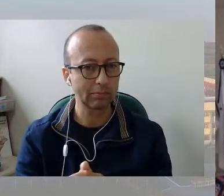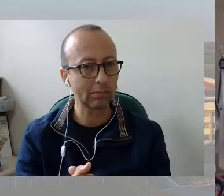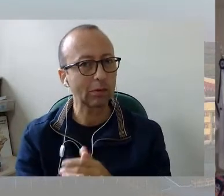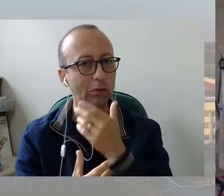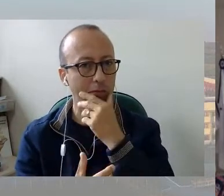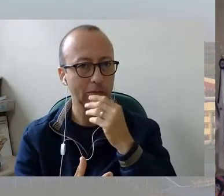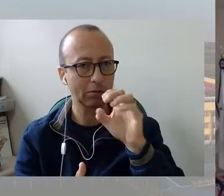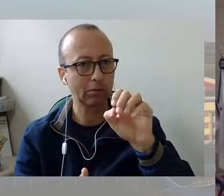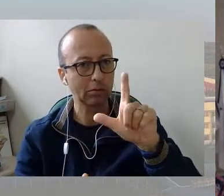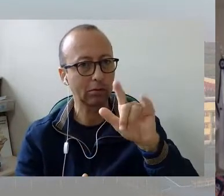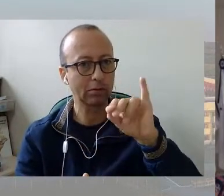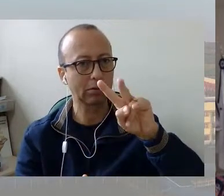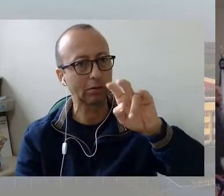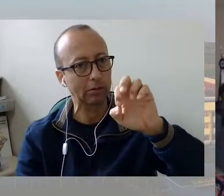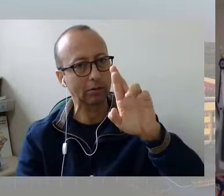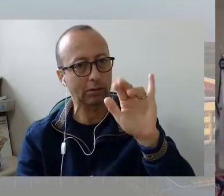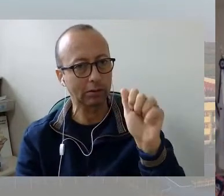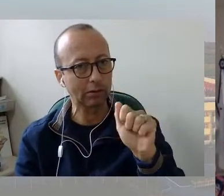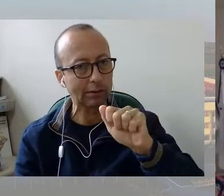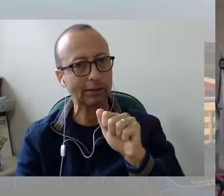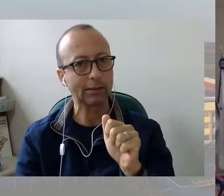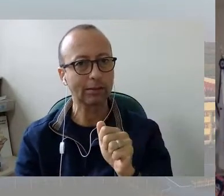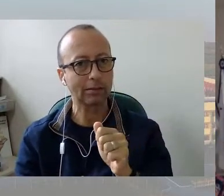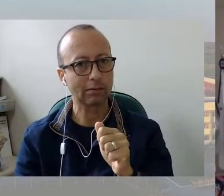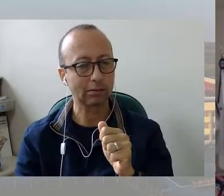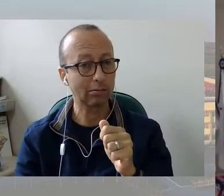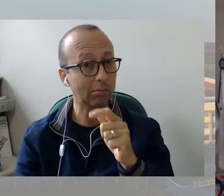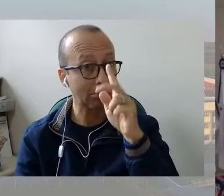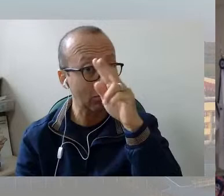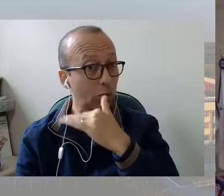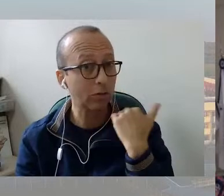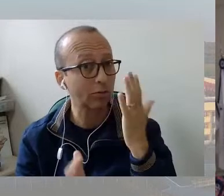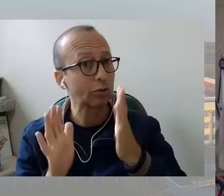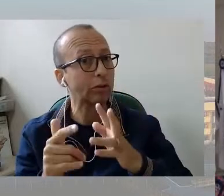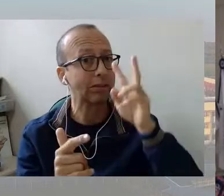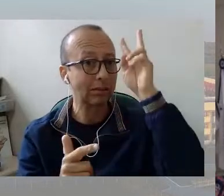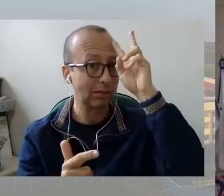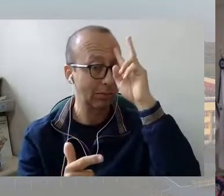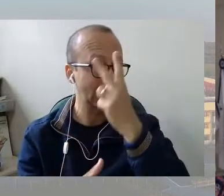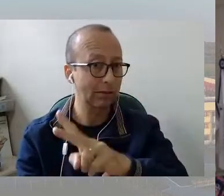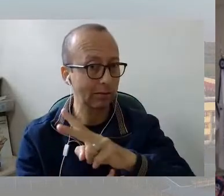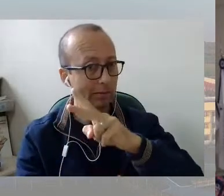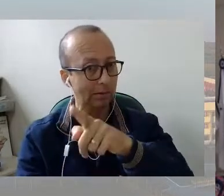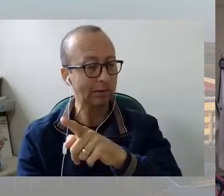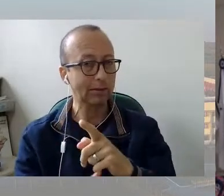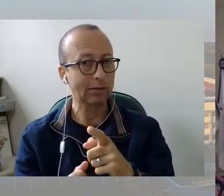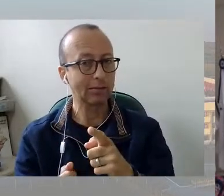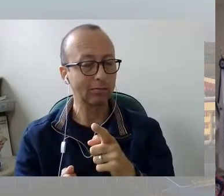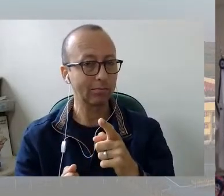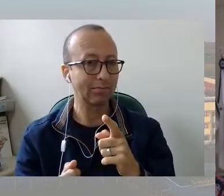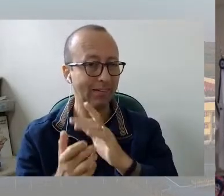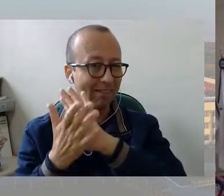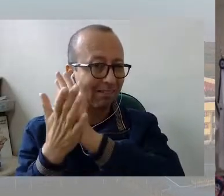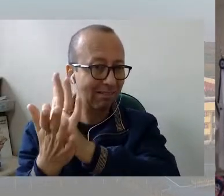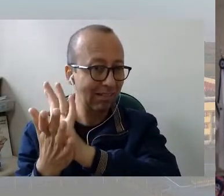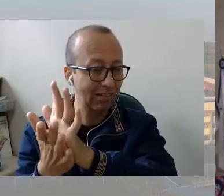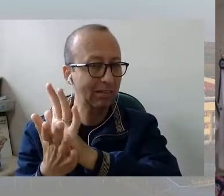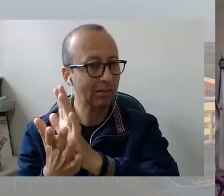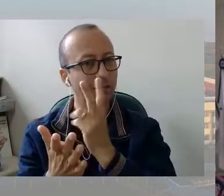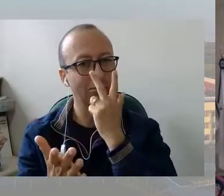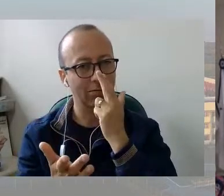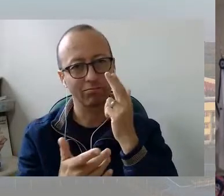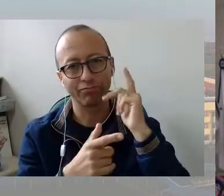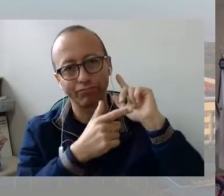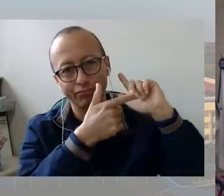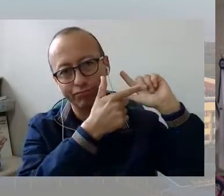Oliveira Silveira é reproduzir o racismo estrutural, onde se considera natural que um poeta negro, militante de relevância histórica para a